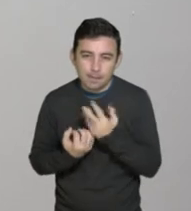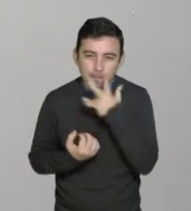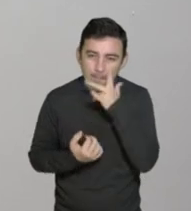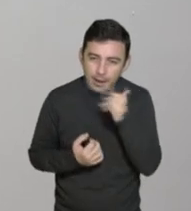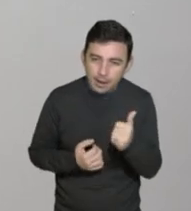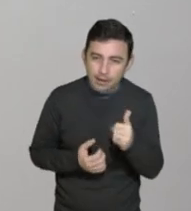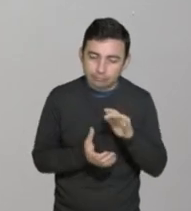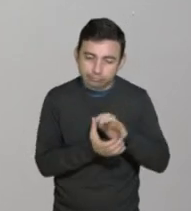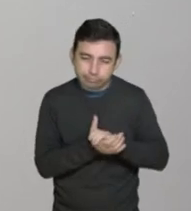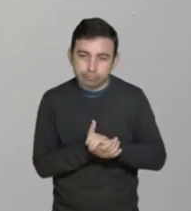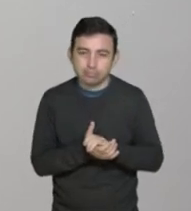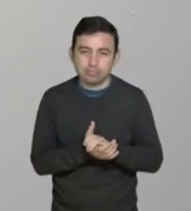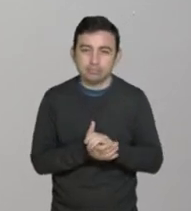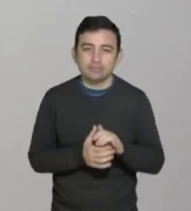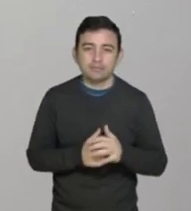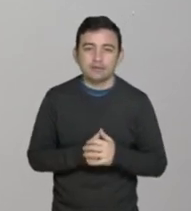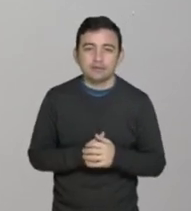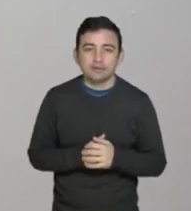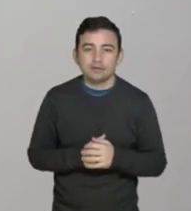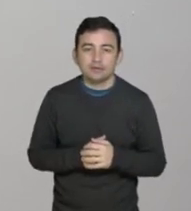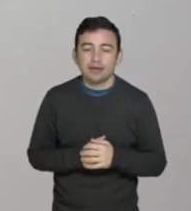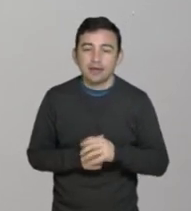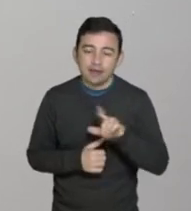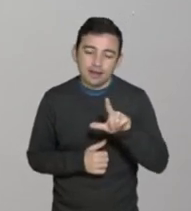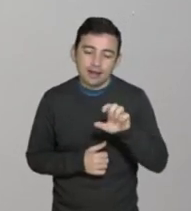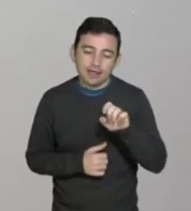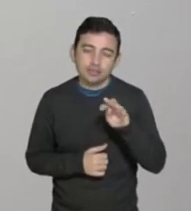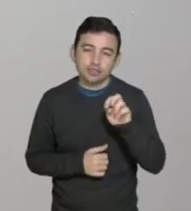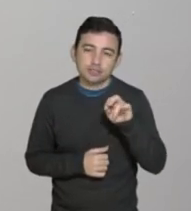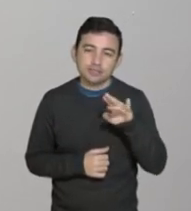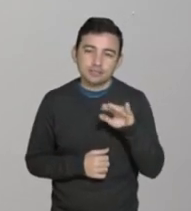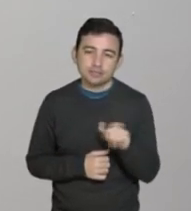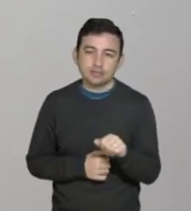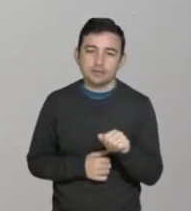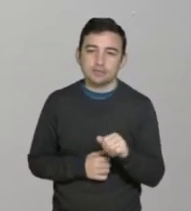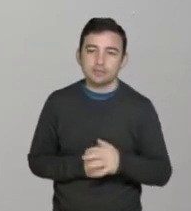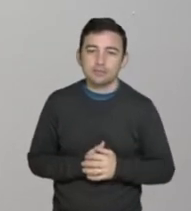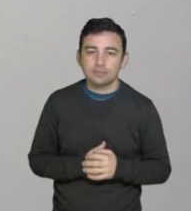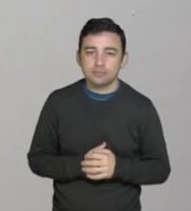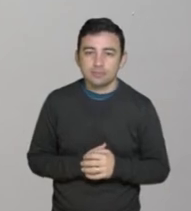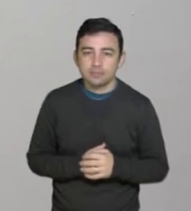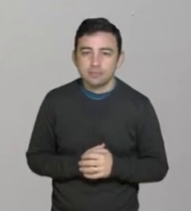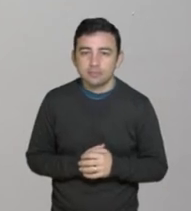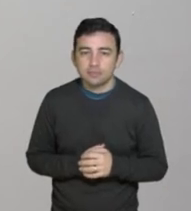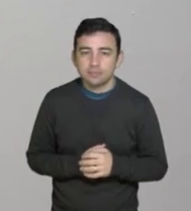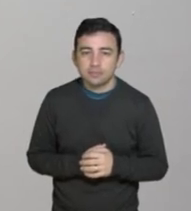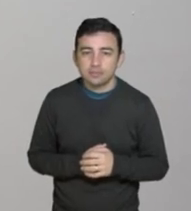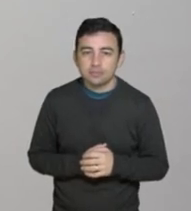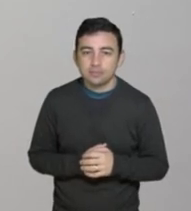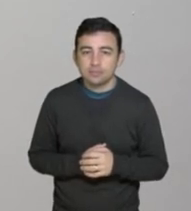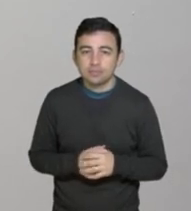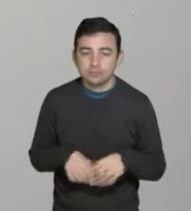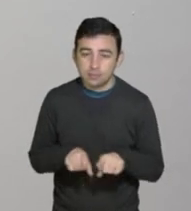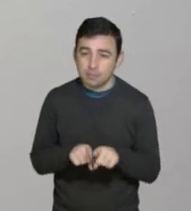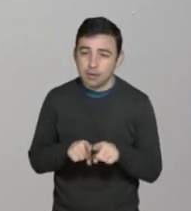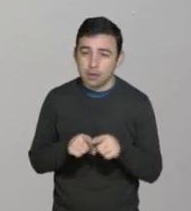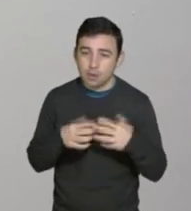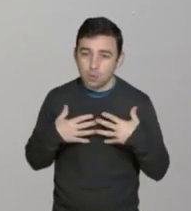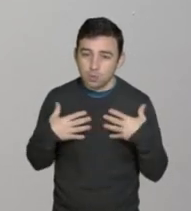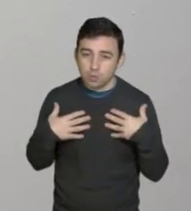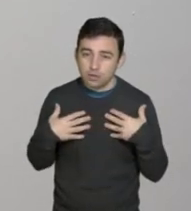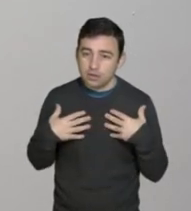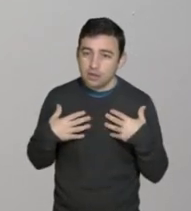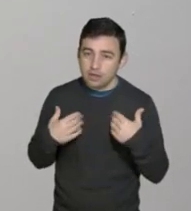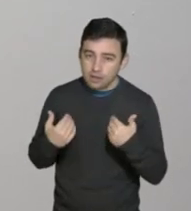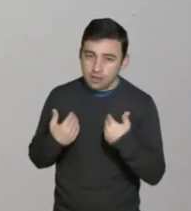enfim. Então, a Letícia Della Beneta, né? Inclusive, tenho orgulho, padre, de falar que